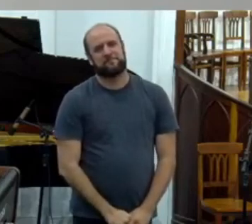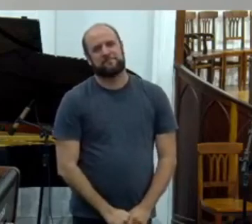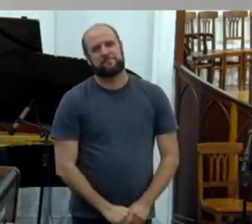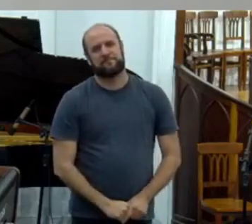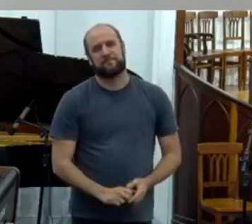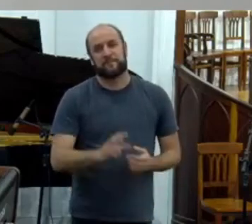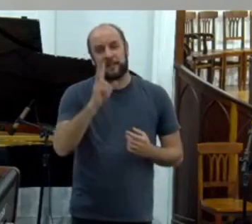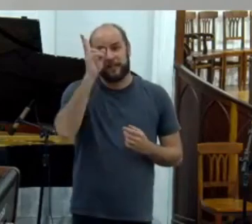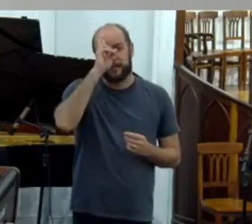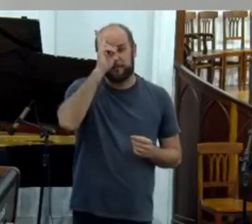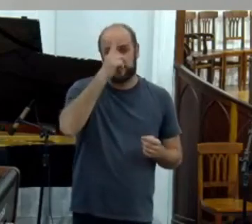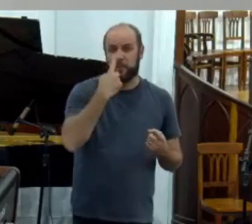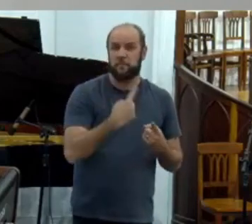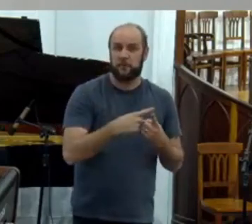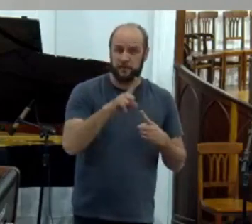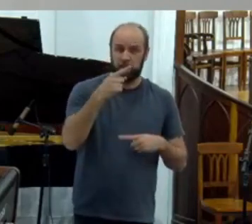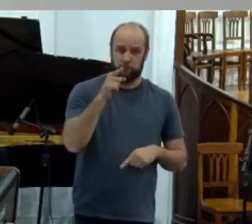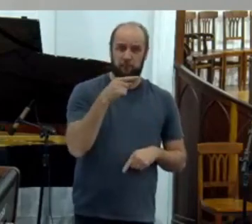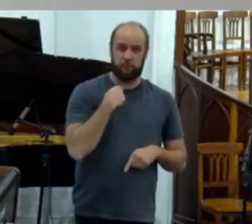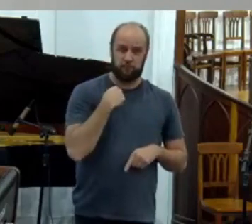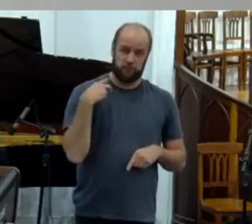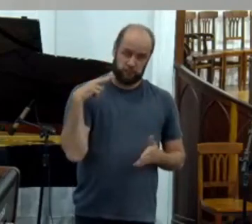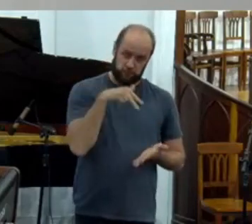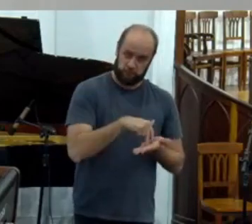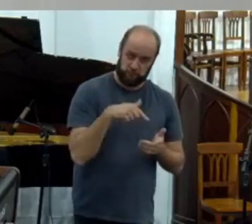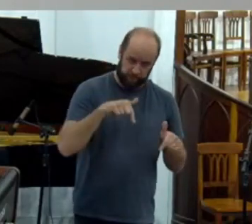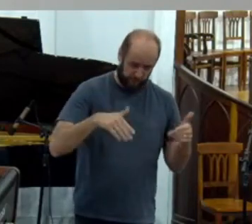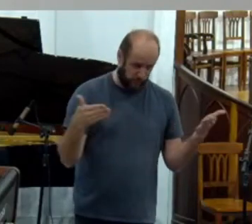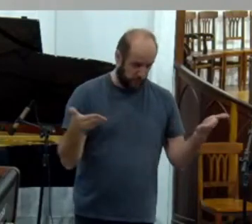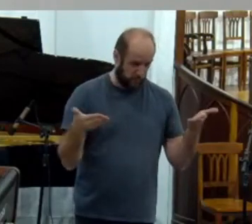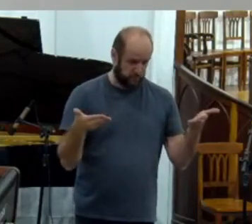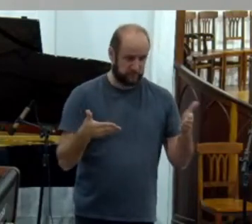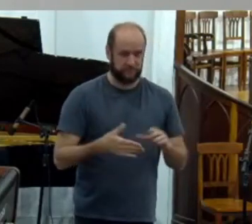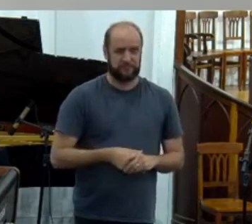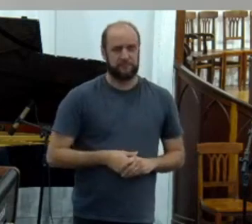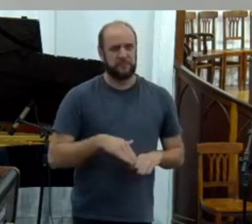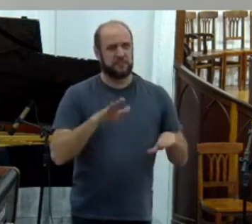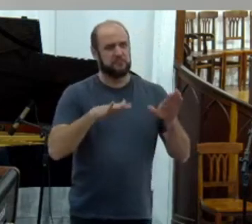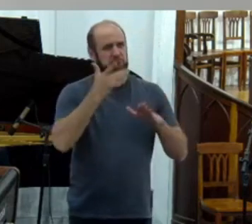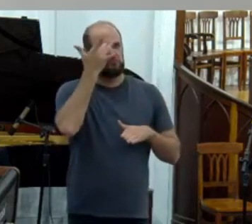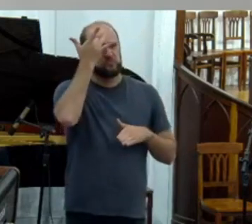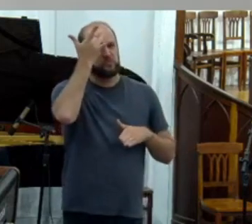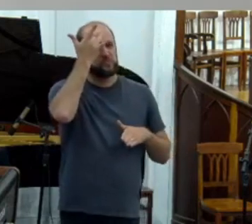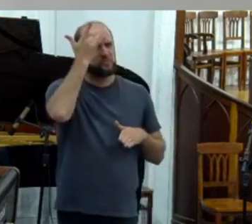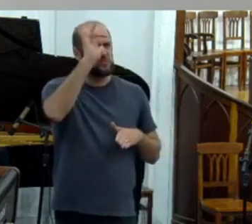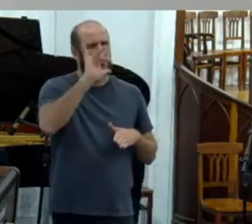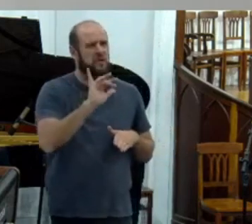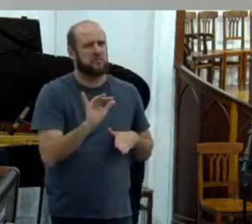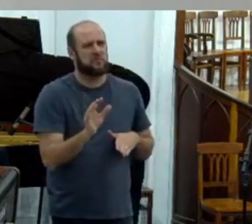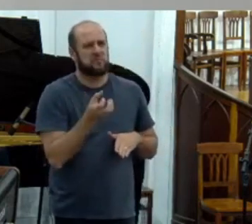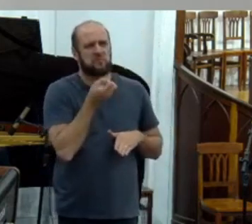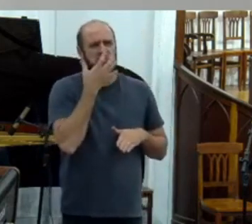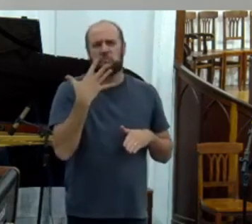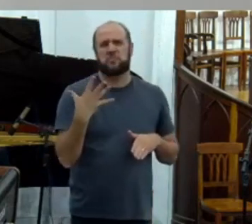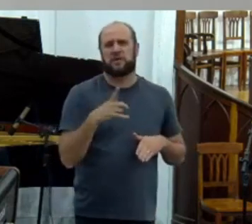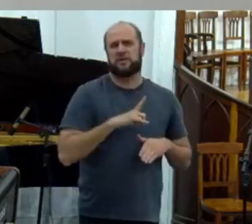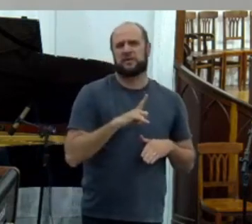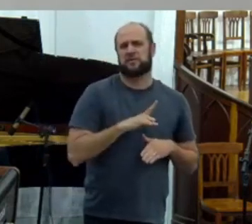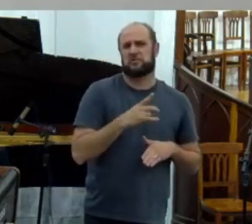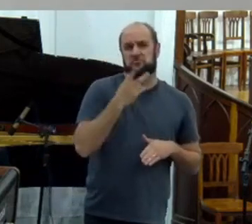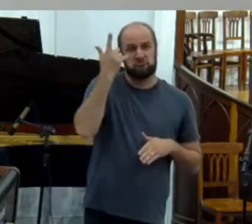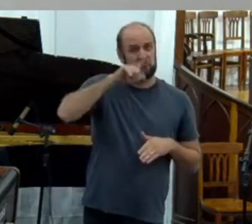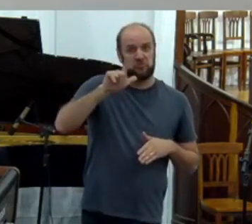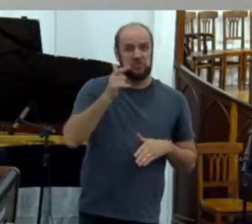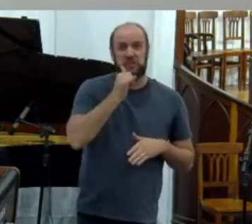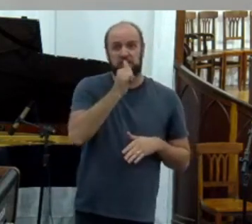Lembra do porquê você escolheu estar aqui nessa noite? Talvez você não saiba do benefício que vai ter lá. A gente não sabe dizer o quanto